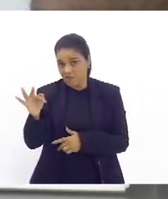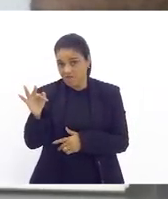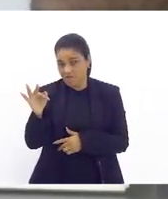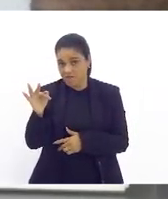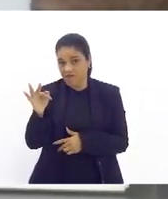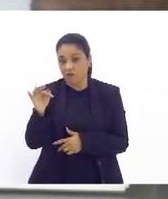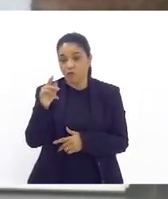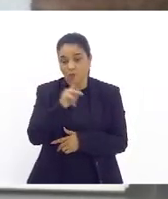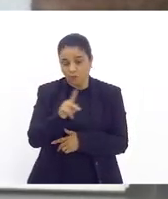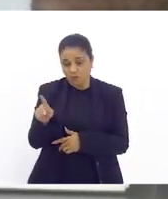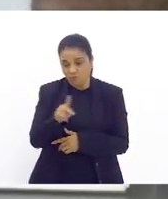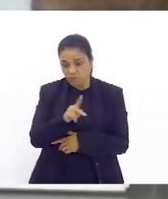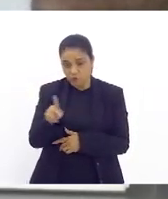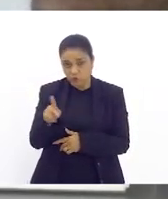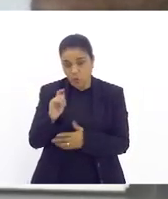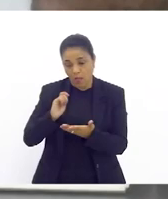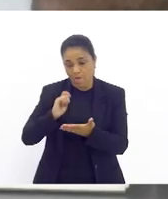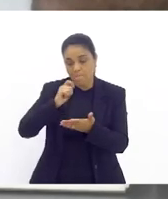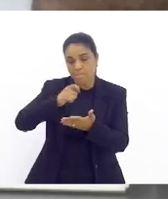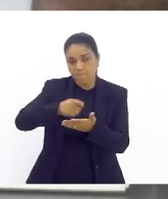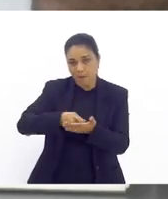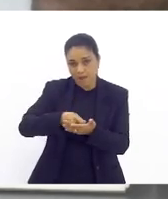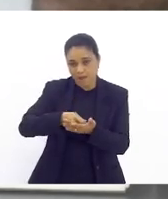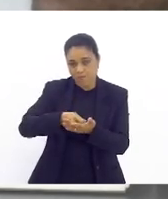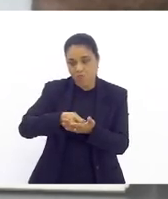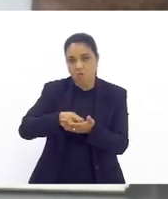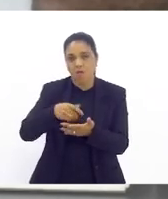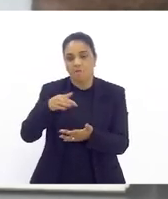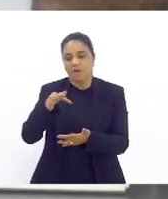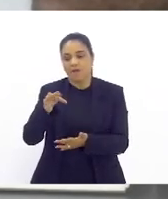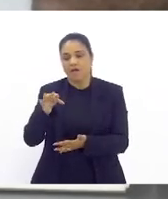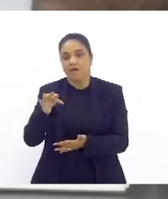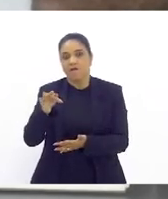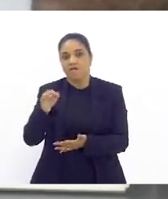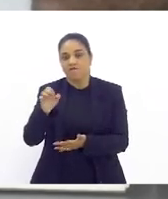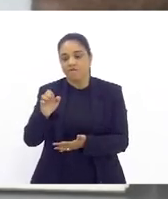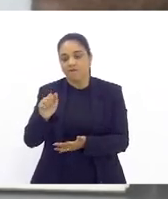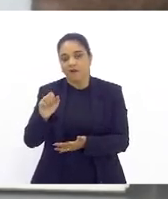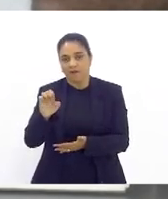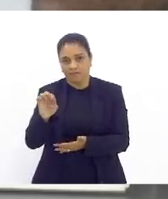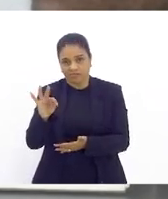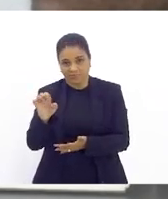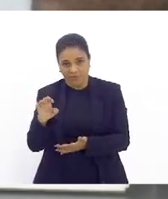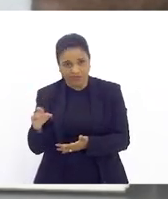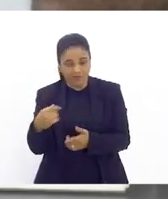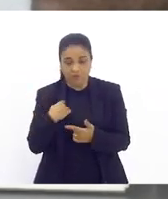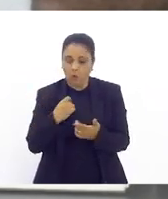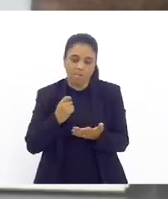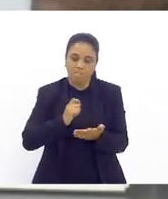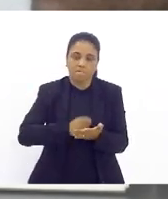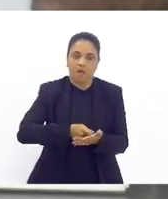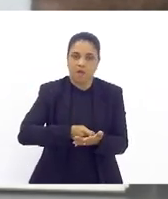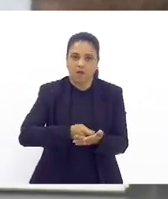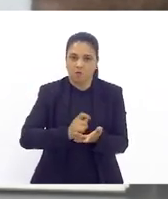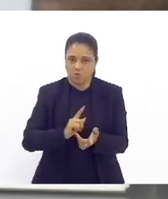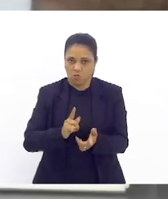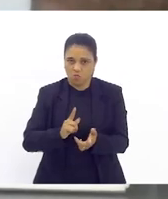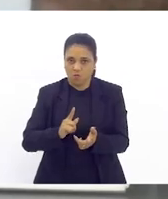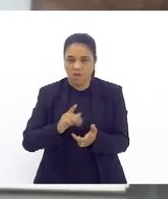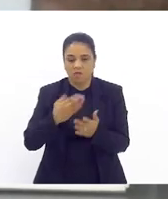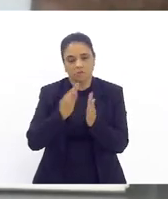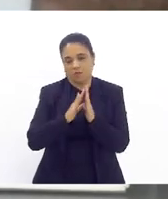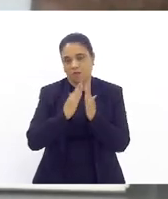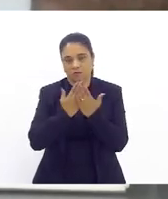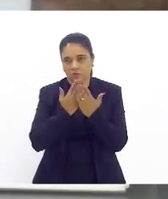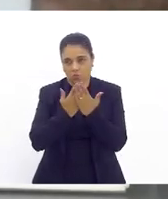o repasse tudo para o professor não profaitec não para escola eu acho que teria que ser uma coisa mais assim